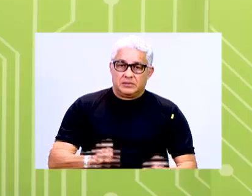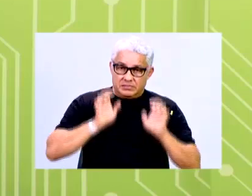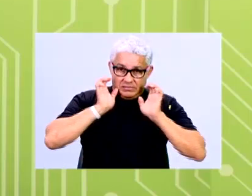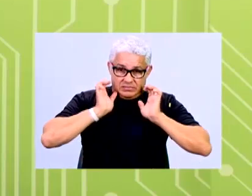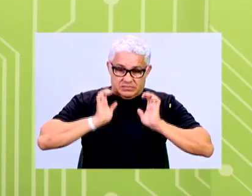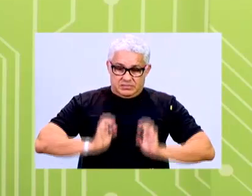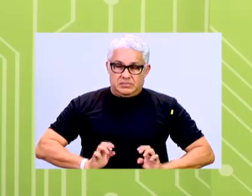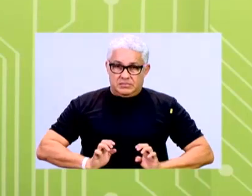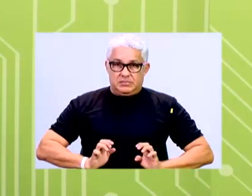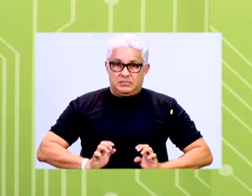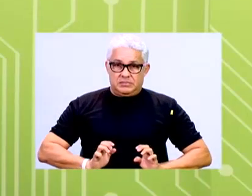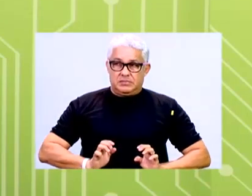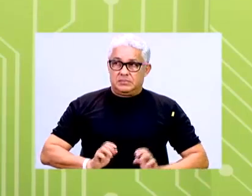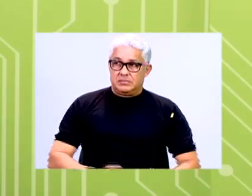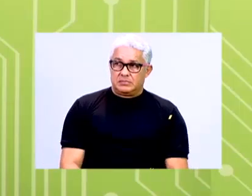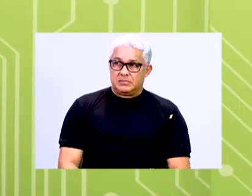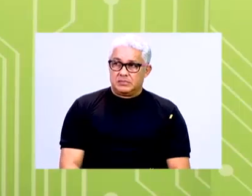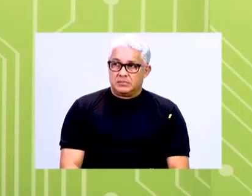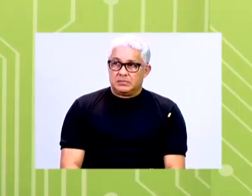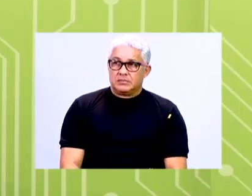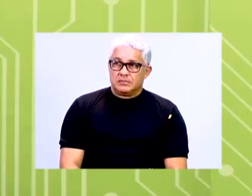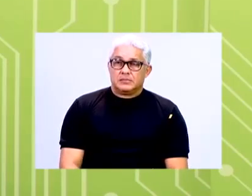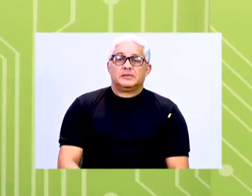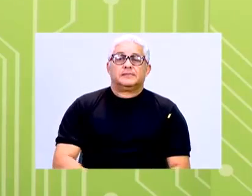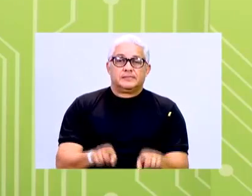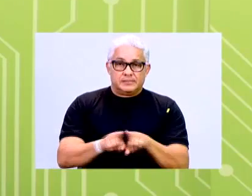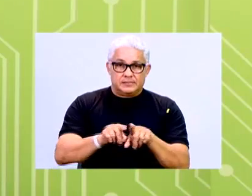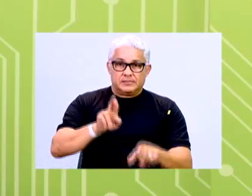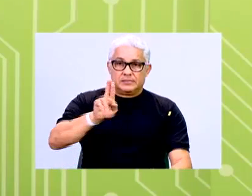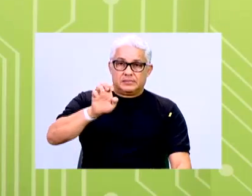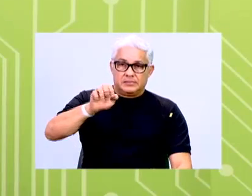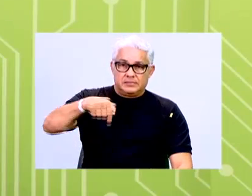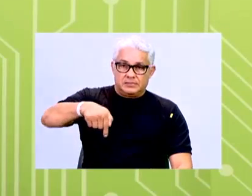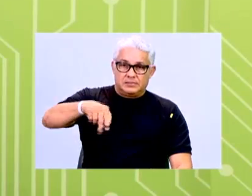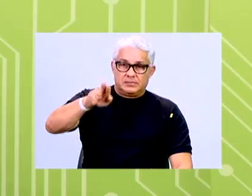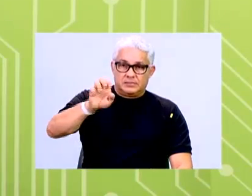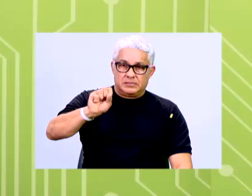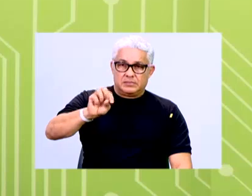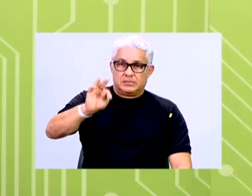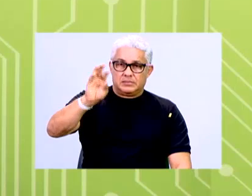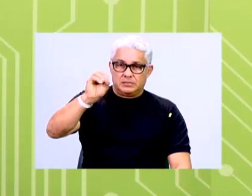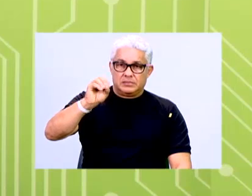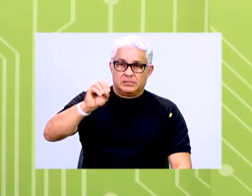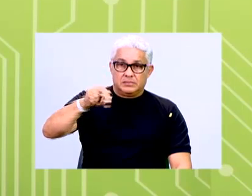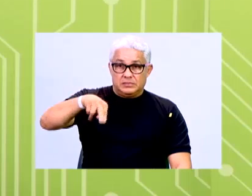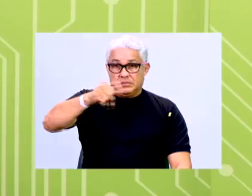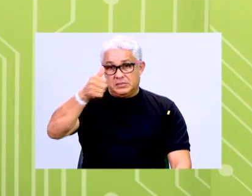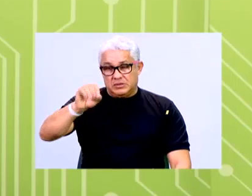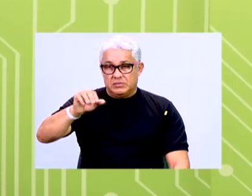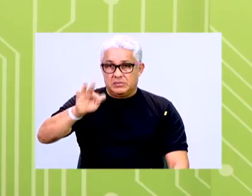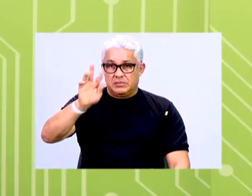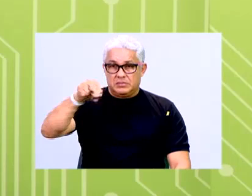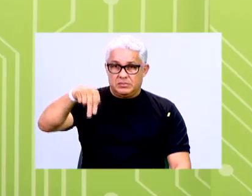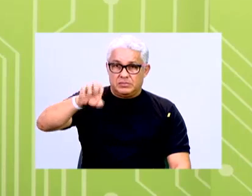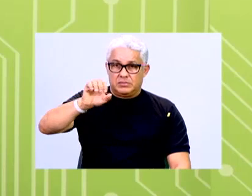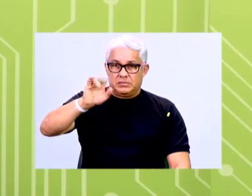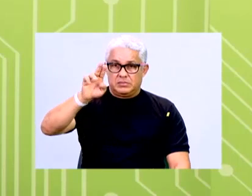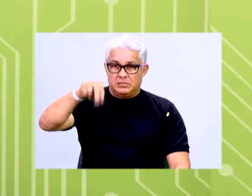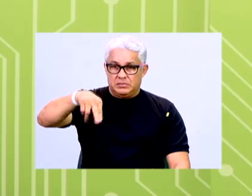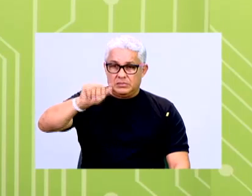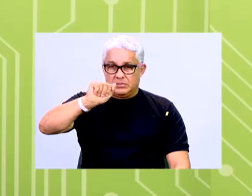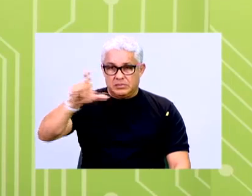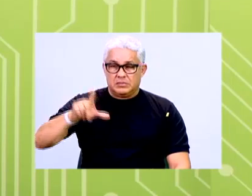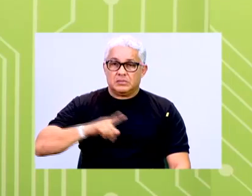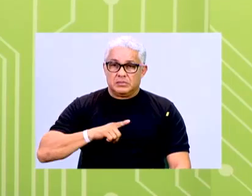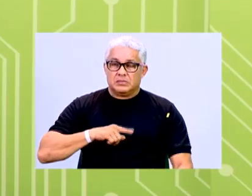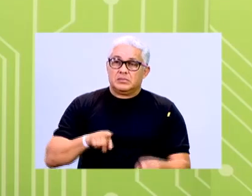ética, né? Então, também é um requisito não funcional, né? E também tem a ver com esta